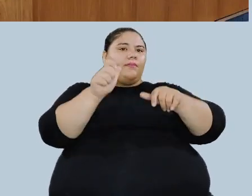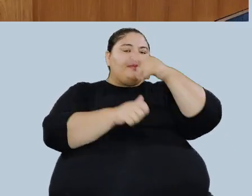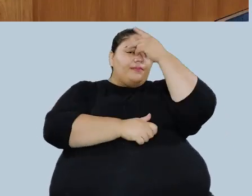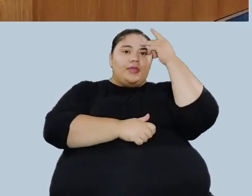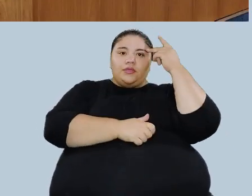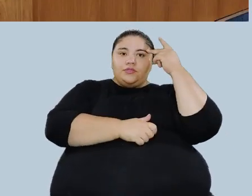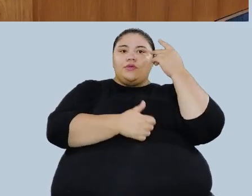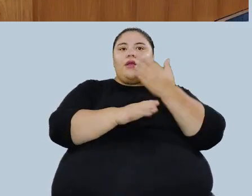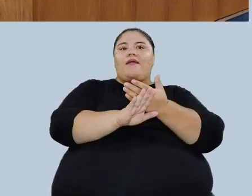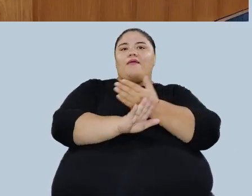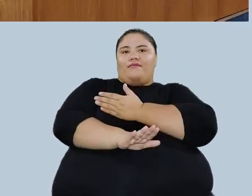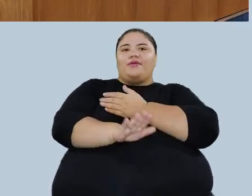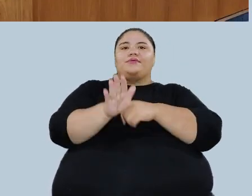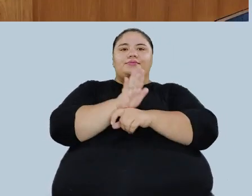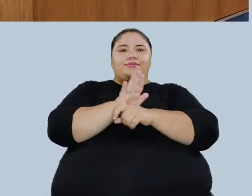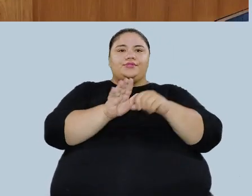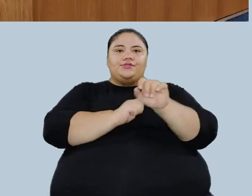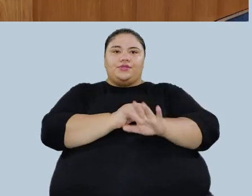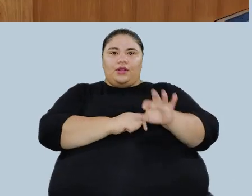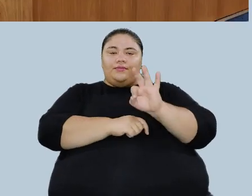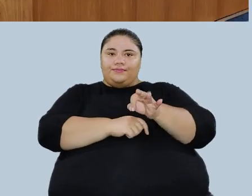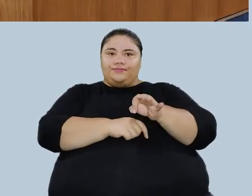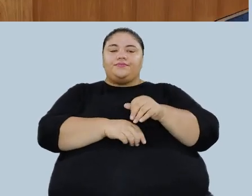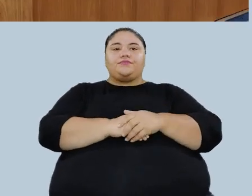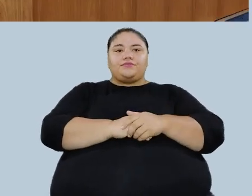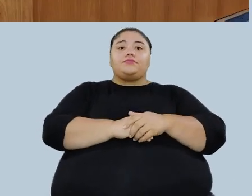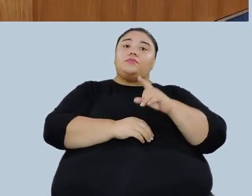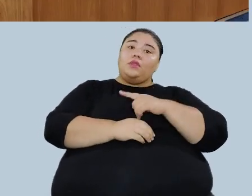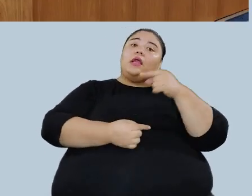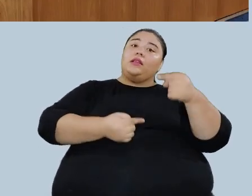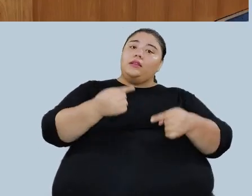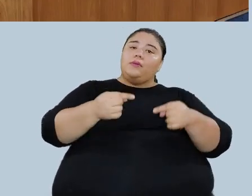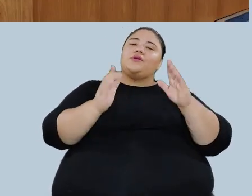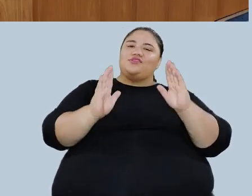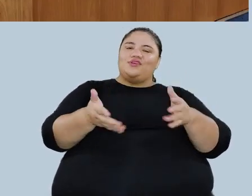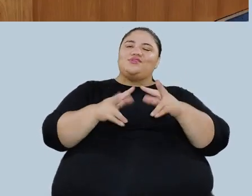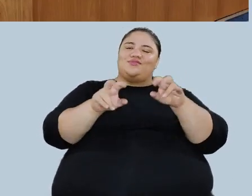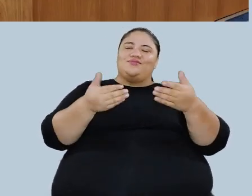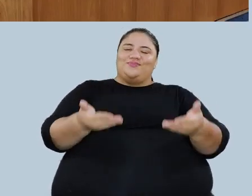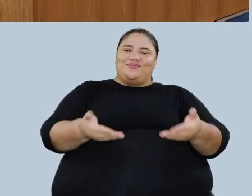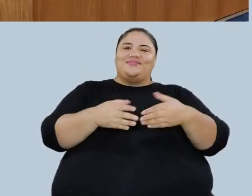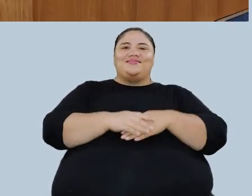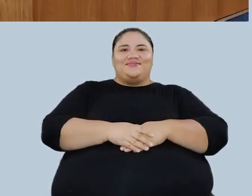se afastar dessa cláusula geral. Há debates já postos sobre isso.